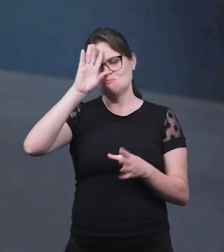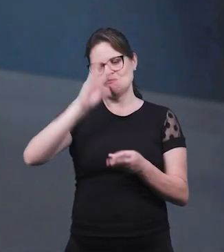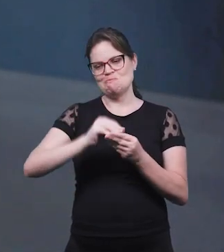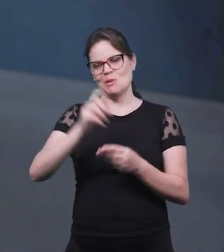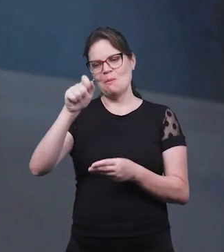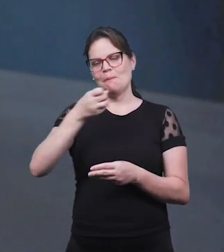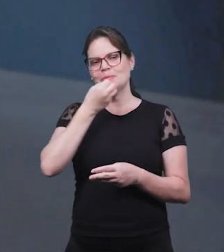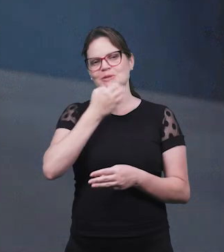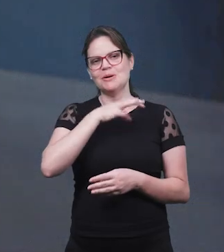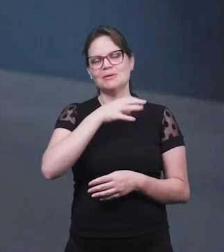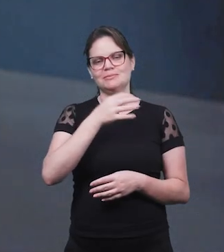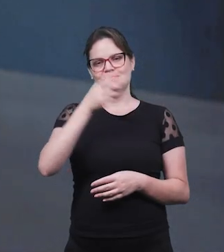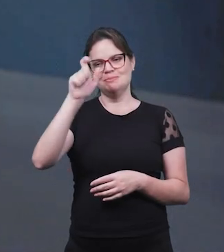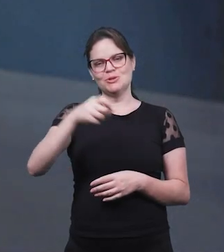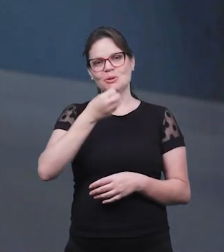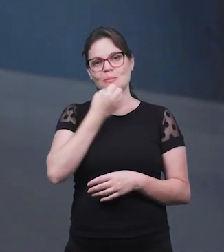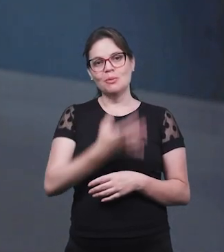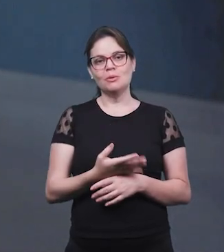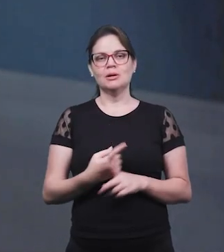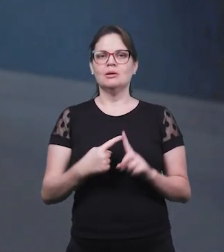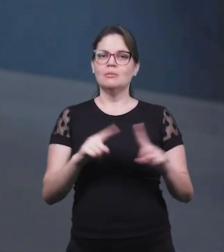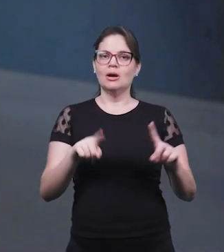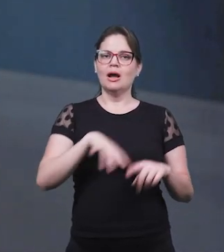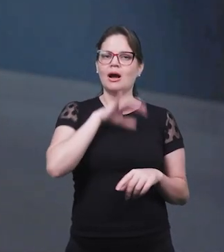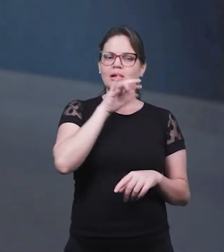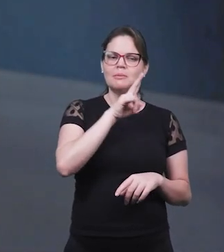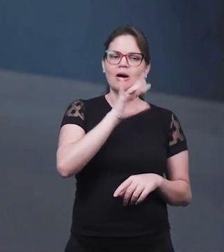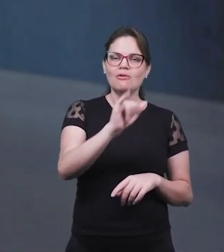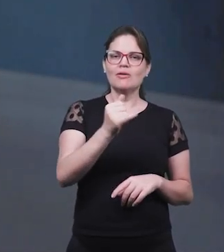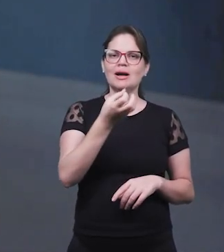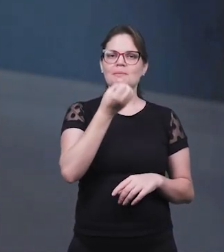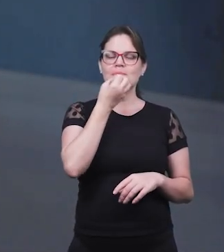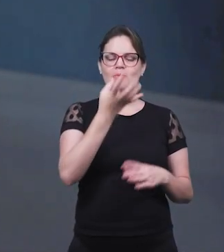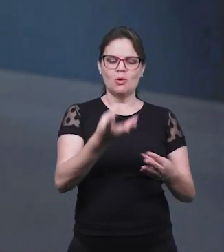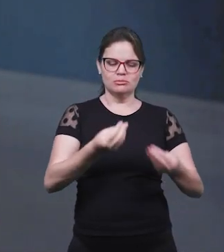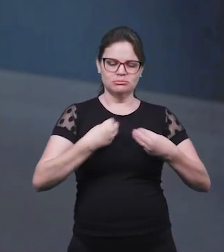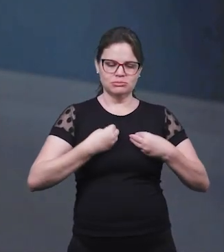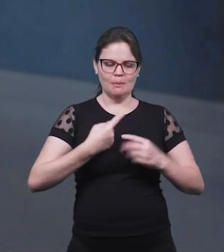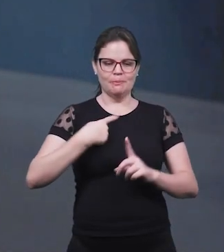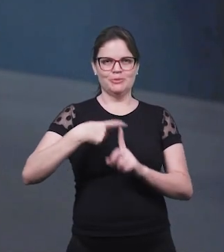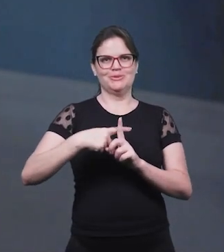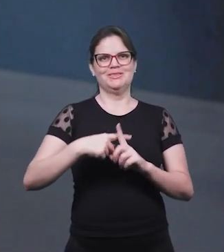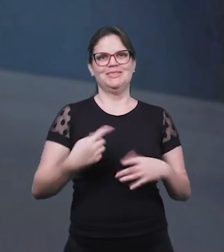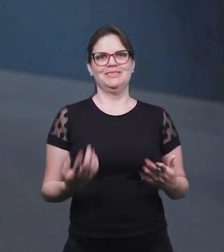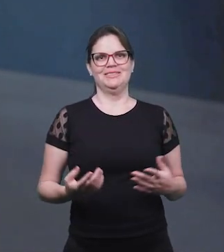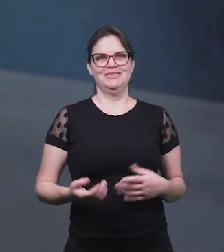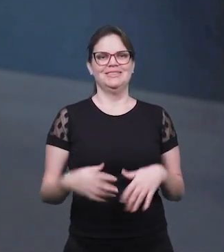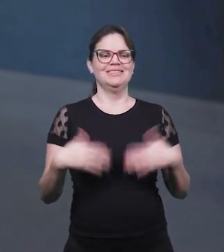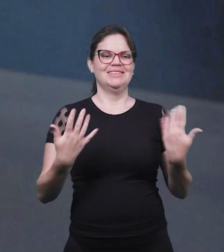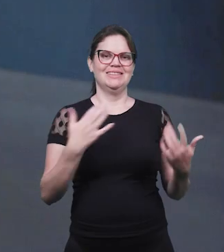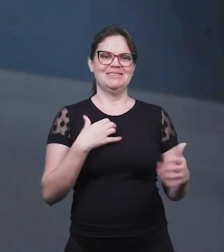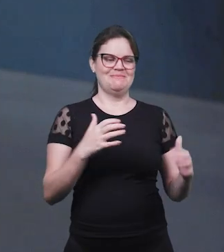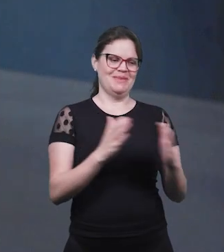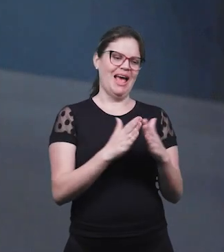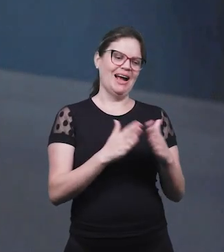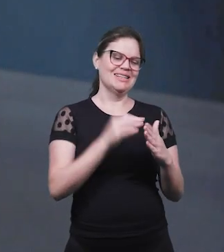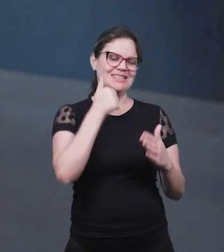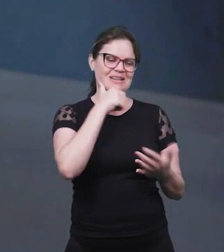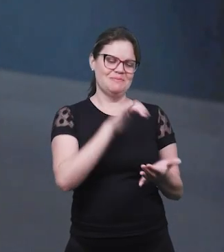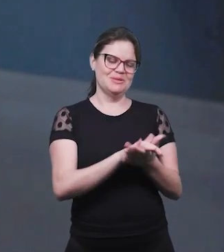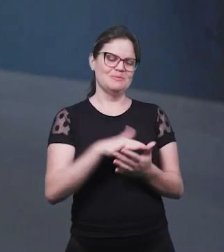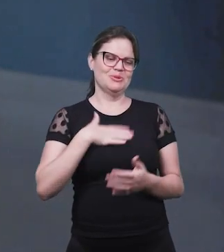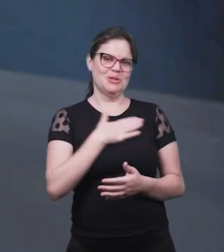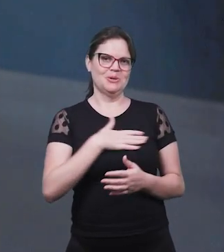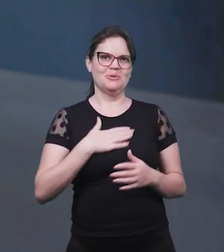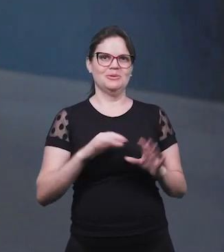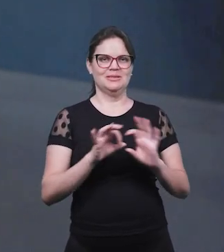bem, né? Às vezes a gente chega em casa, graças a Deus que lá em casa a minha esposa abre a porta, né?